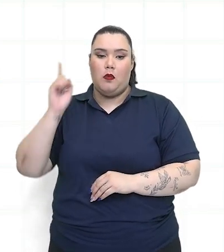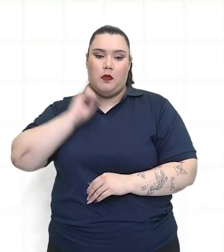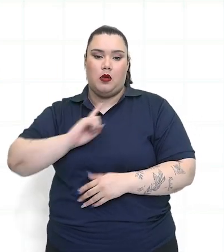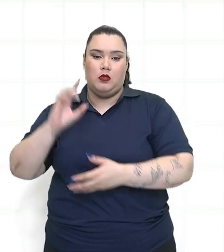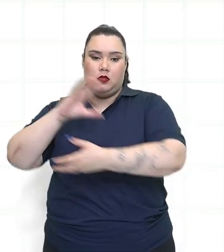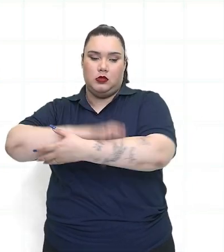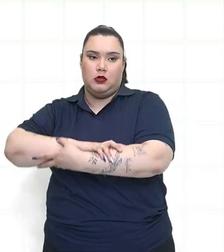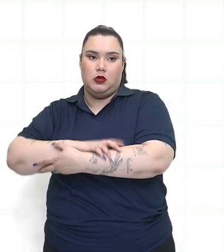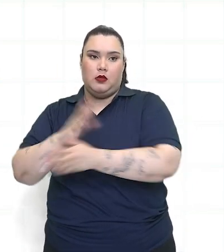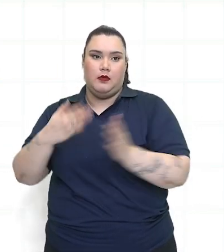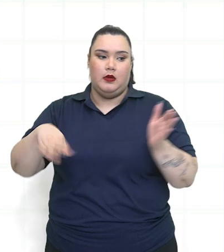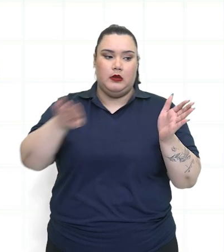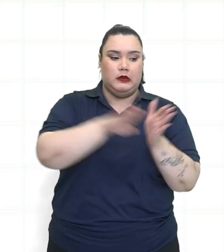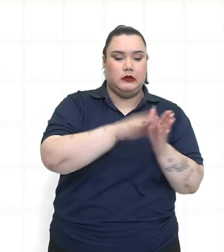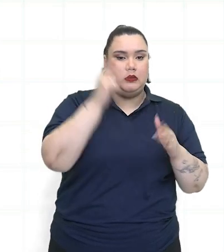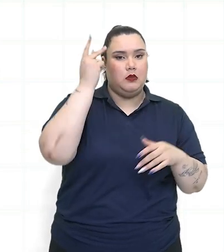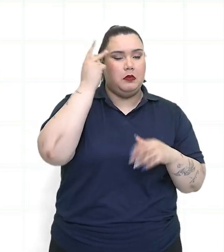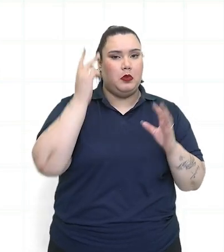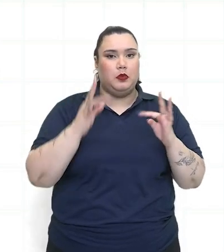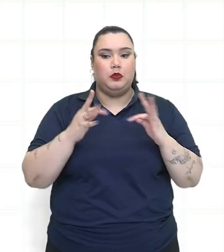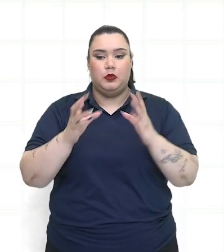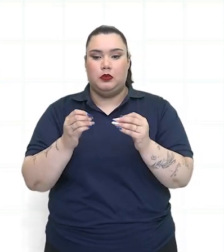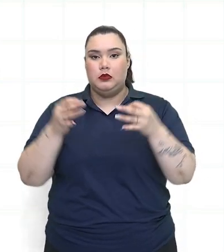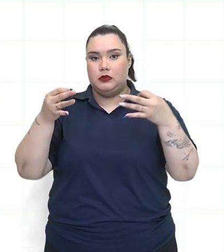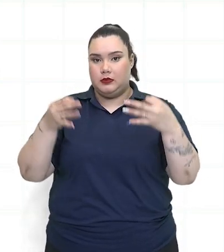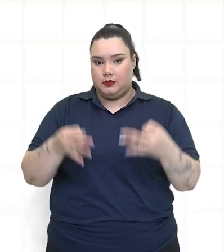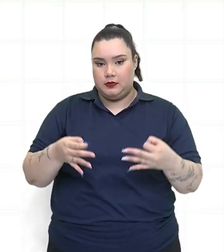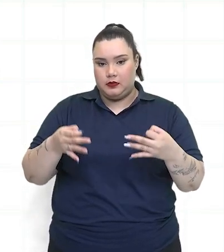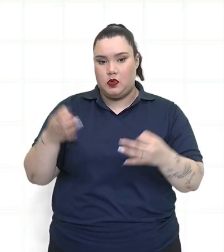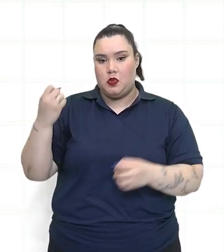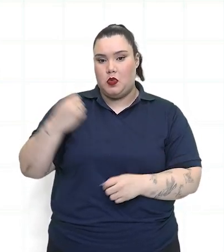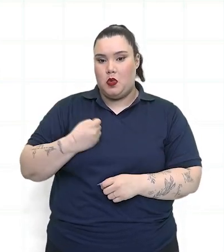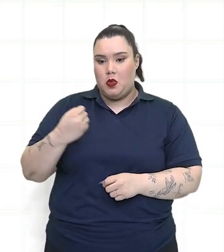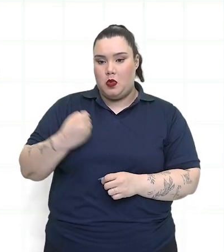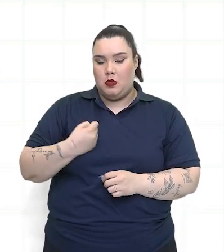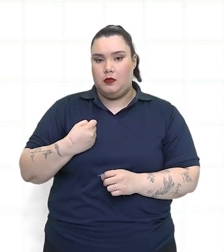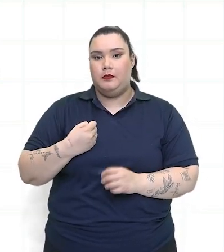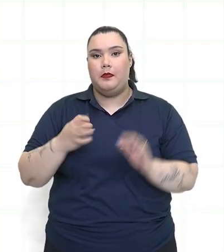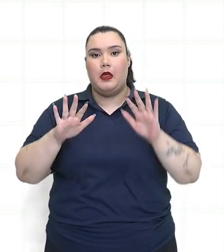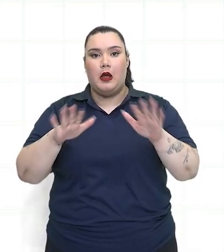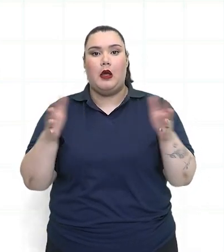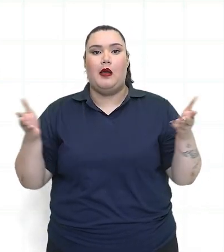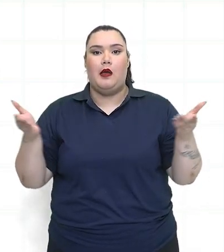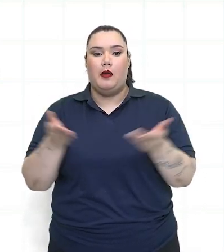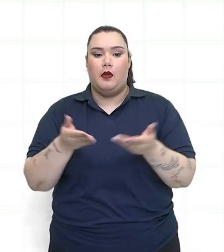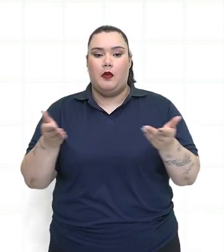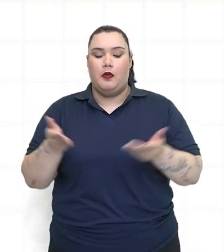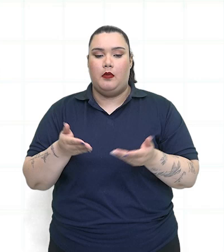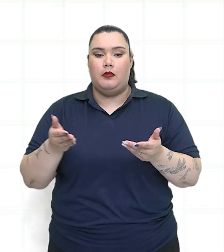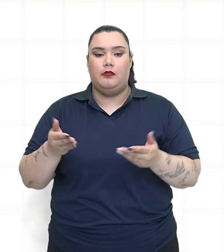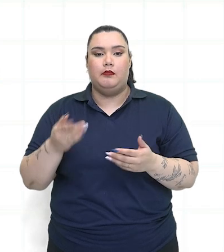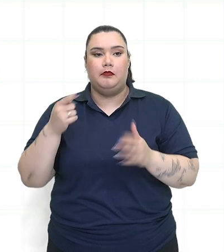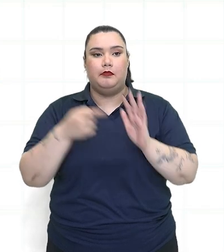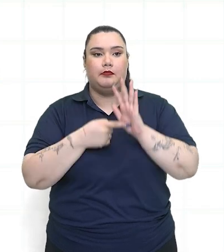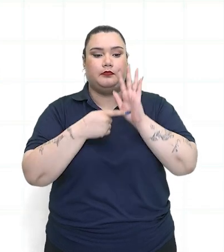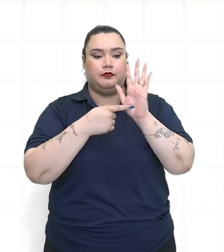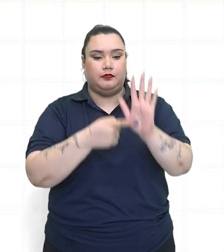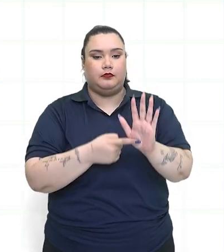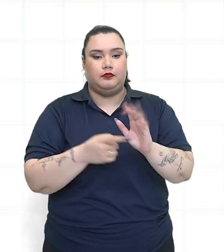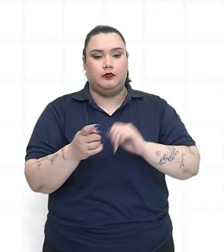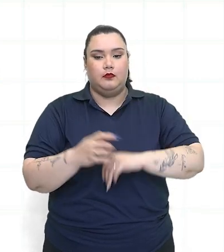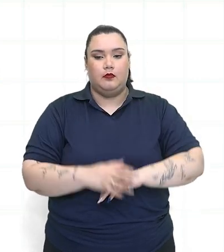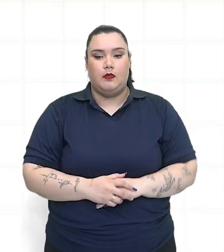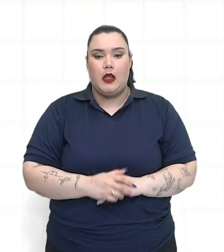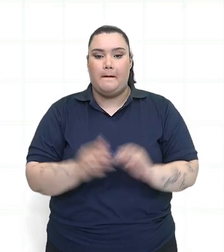São Paulo, qual é o horário, tudo certo. Uma numeração. Agora, veja aí.